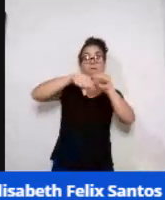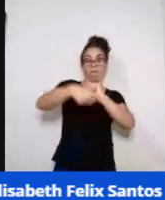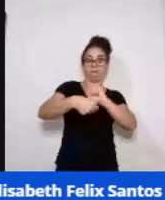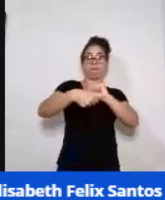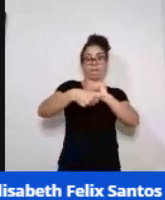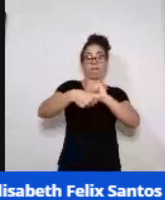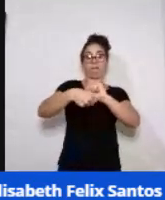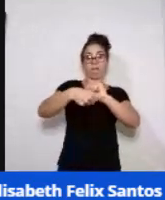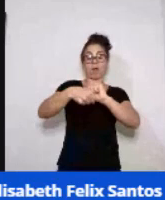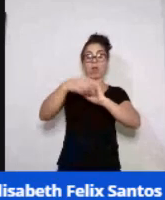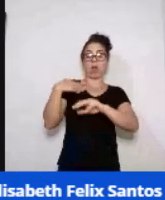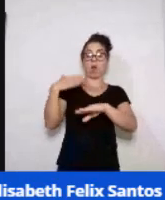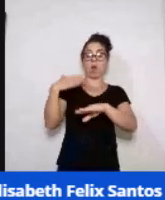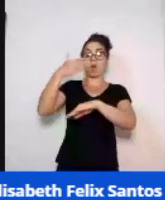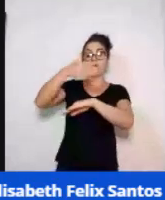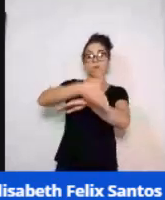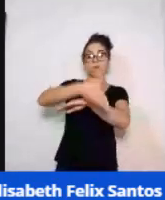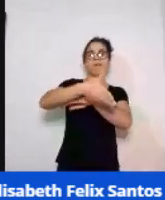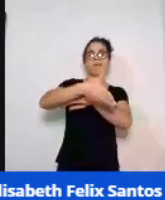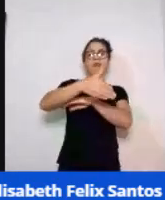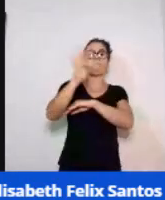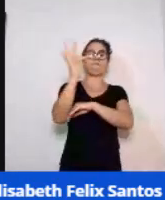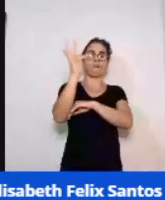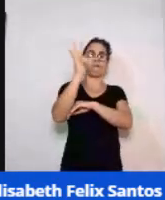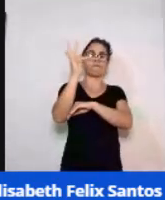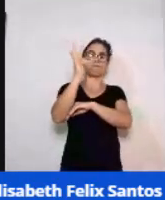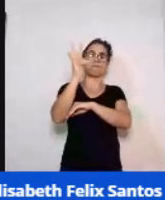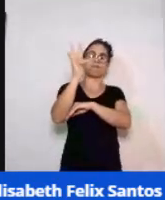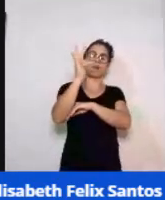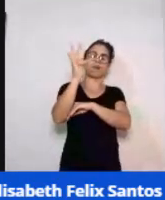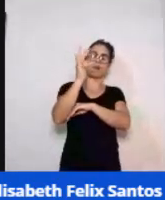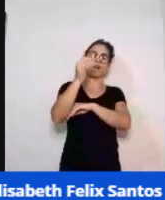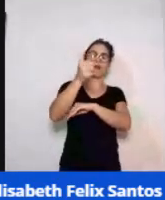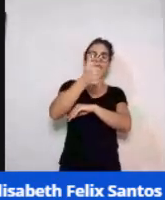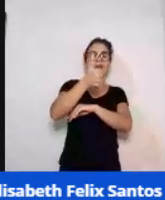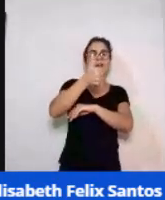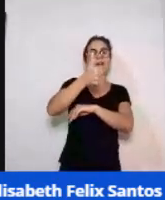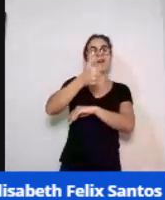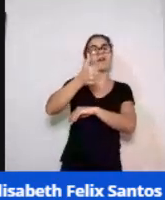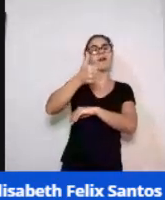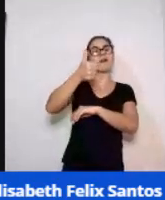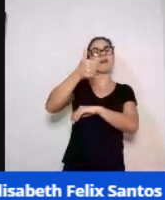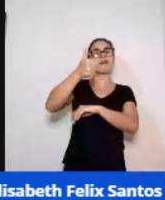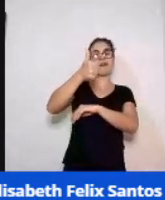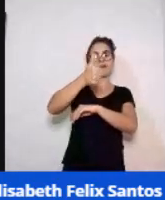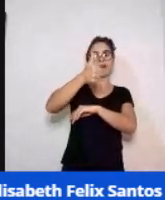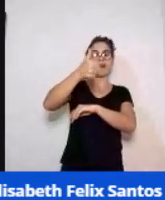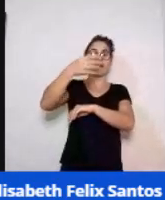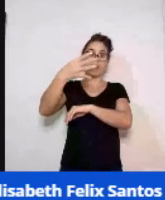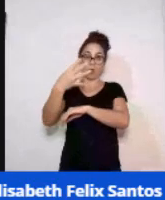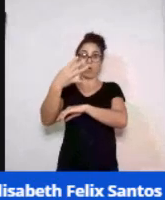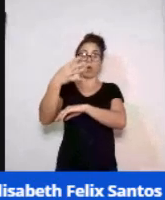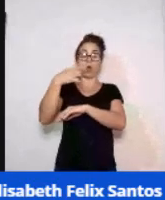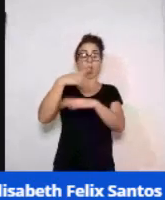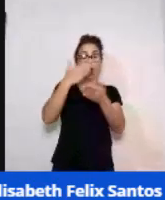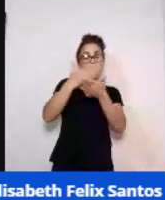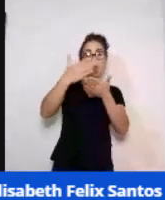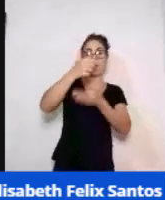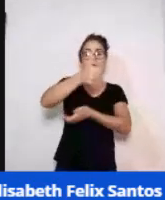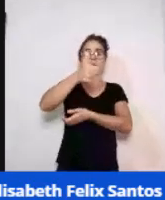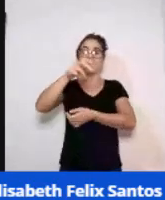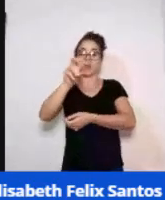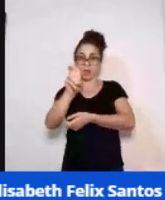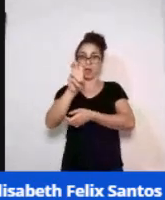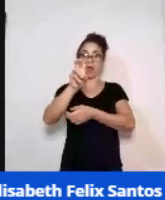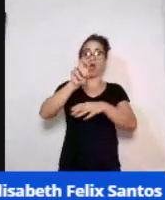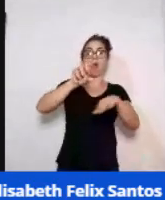com 14 anos, 15 eu comecei, porque eu faço aniversário em janeiro, com 15 anos eu comecei a faculdade, com 18 anos eu estava